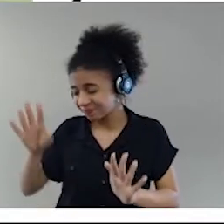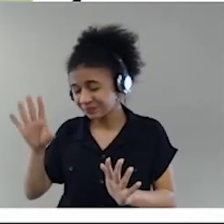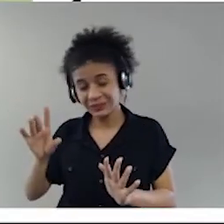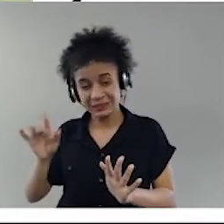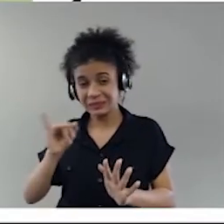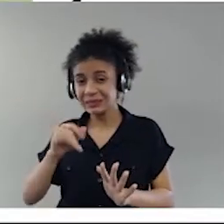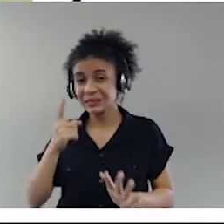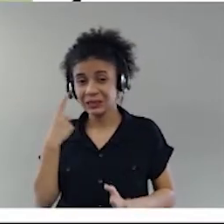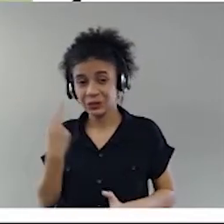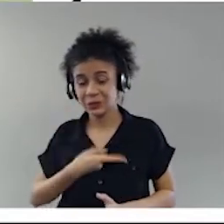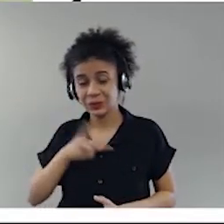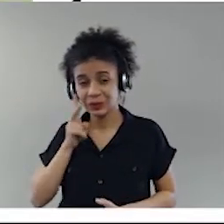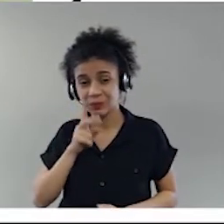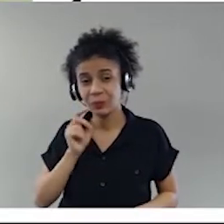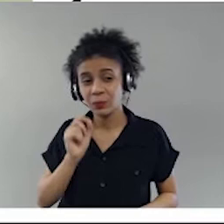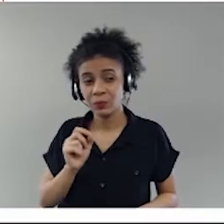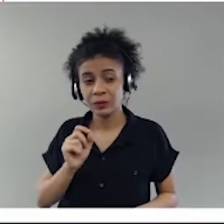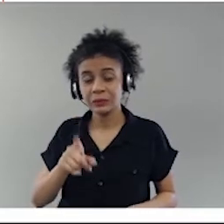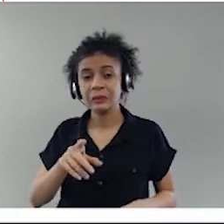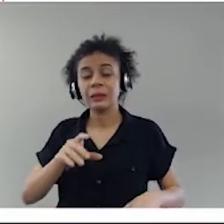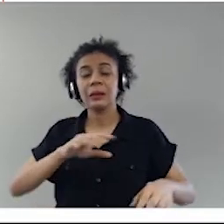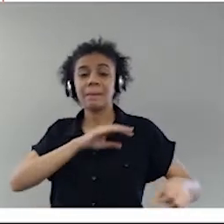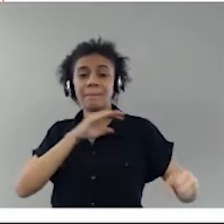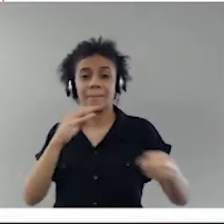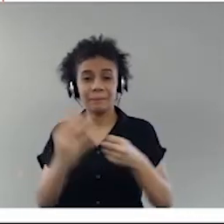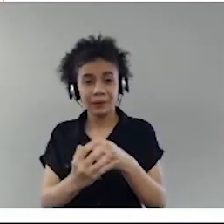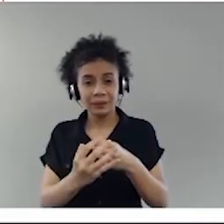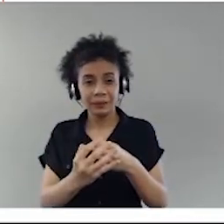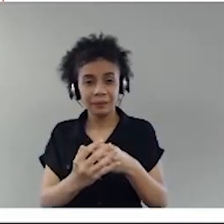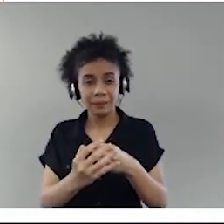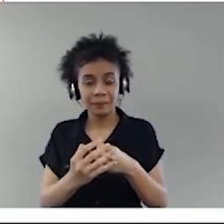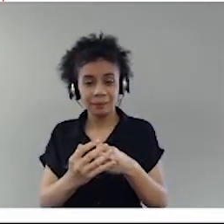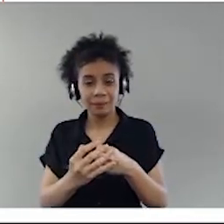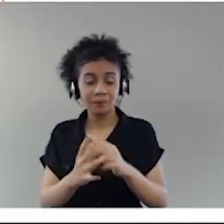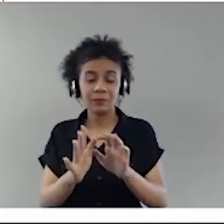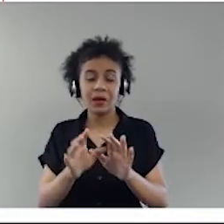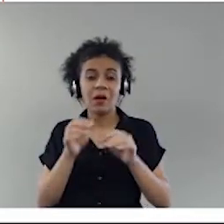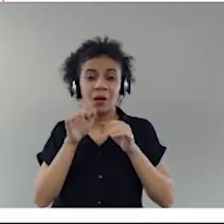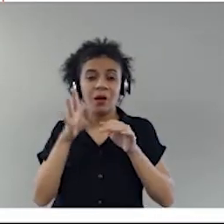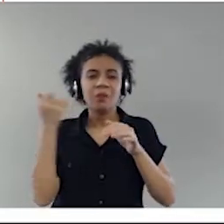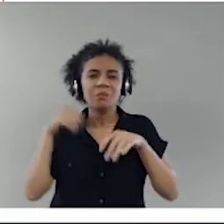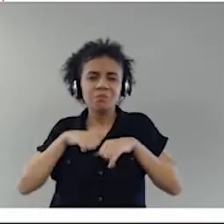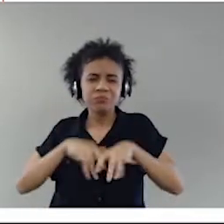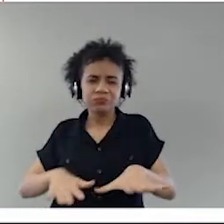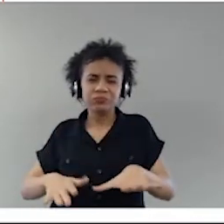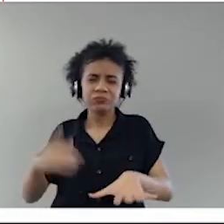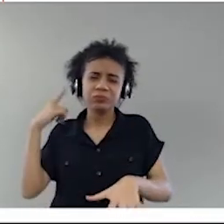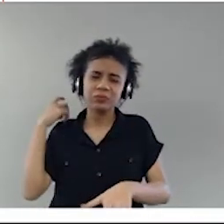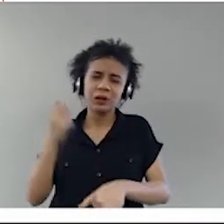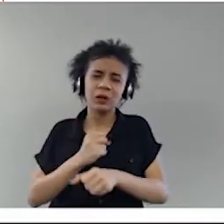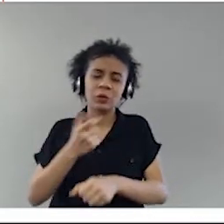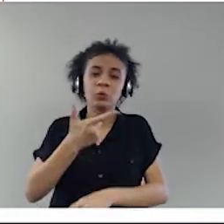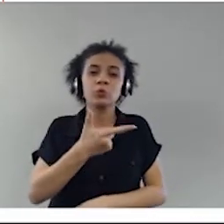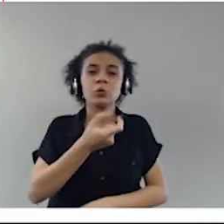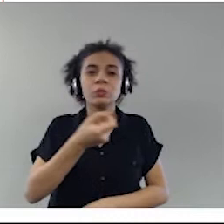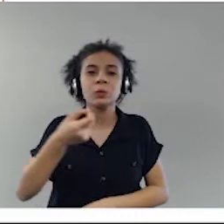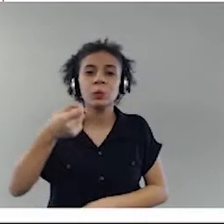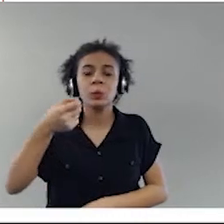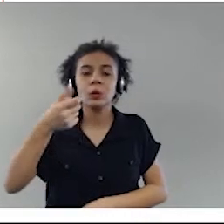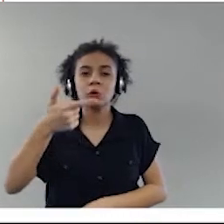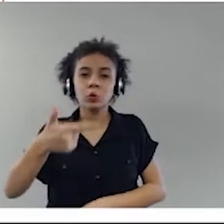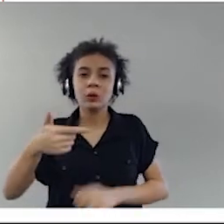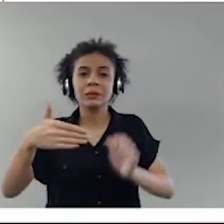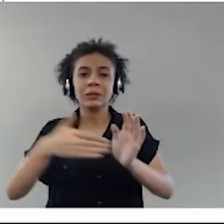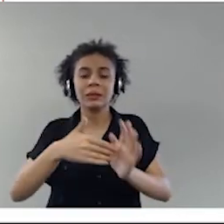aqui, se a gente juntar a pandemia de 2002, 2003, que durou cerca de 6 meses e teve impacto